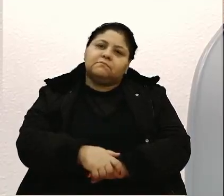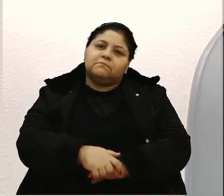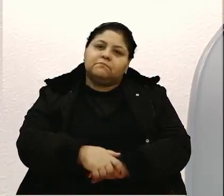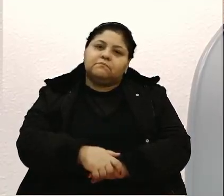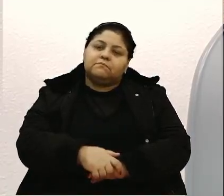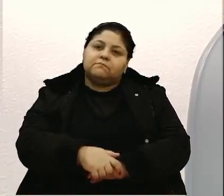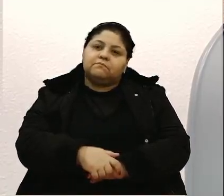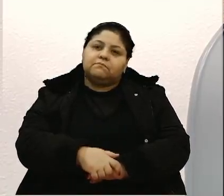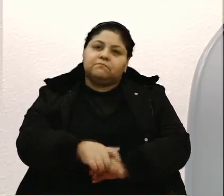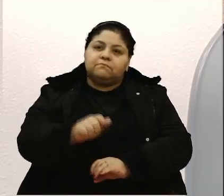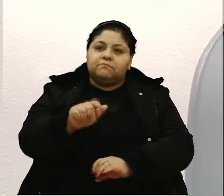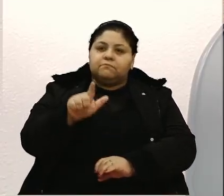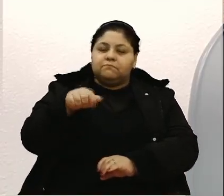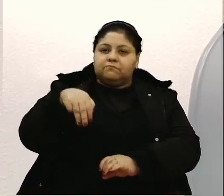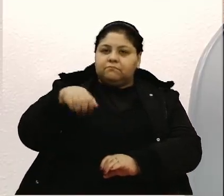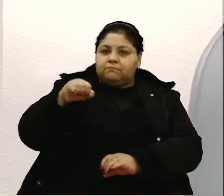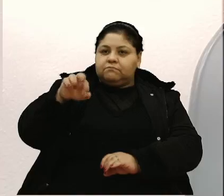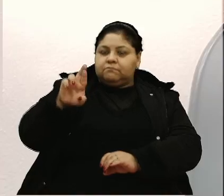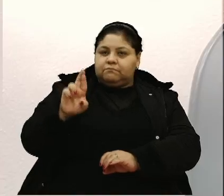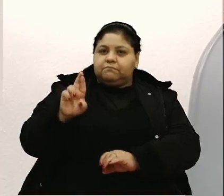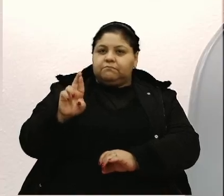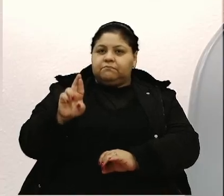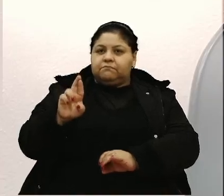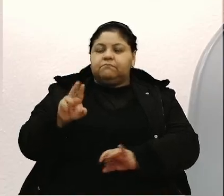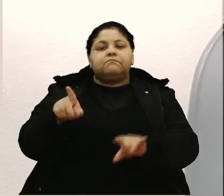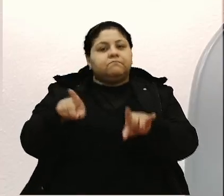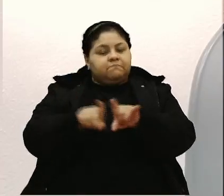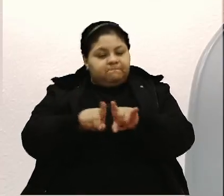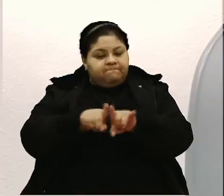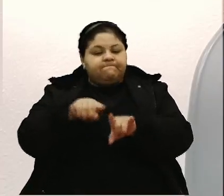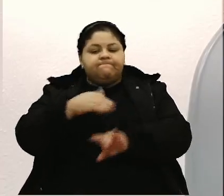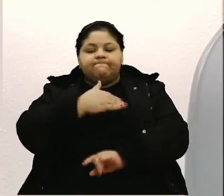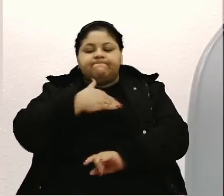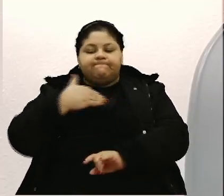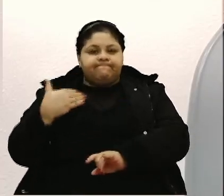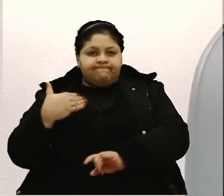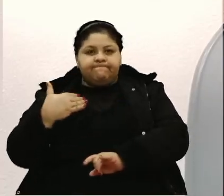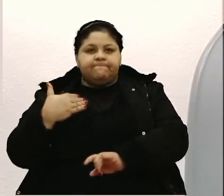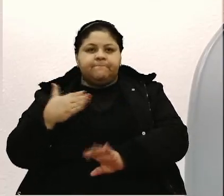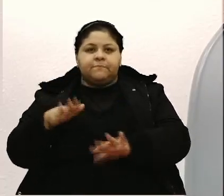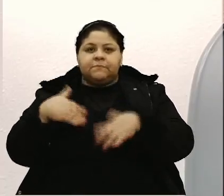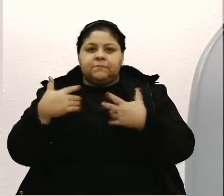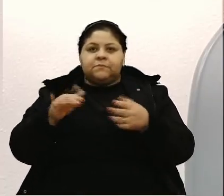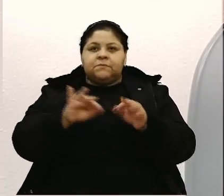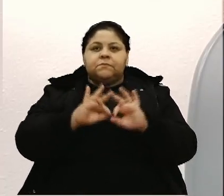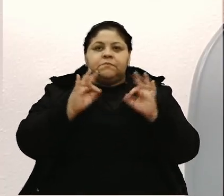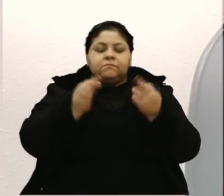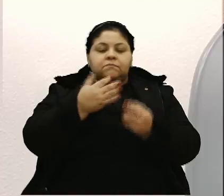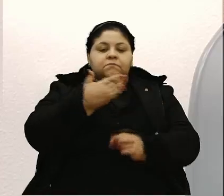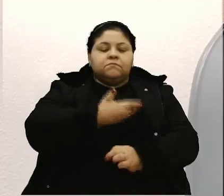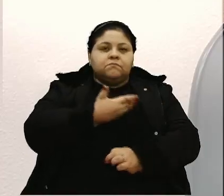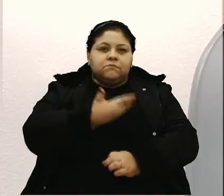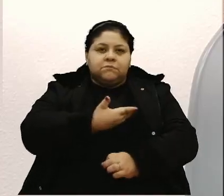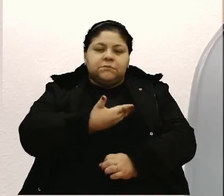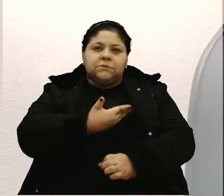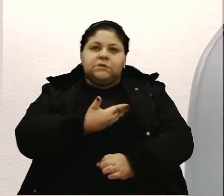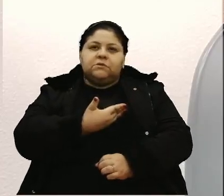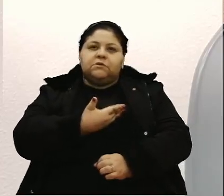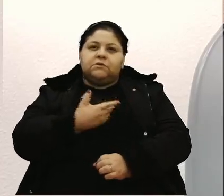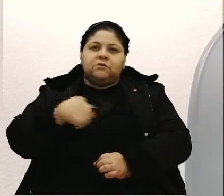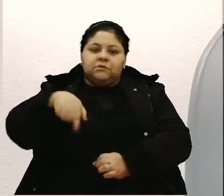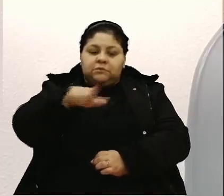ao seu Almiro Domingos Vieser, que também veio a falecer, né? Então, aos familiares e amigos,